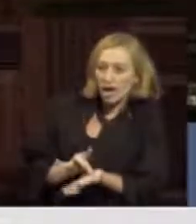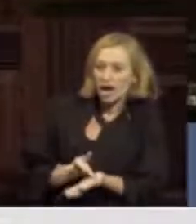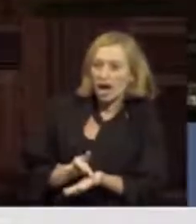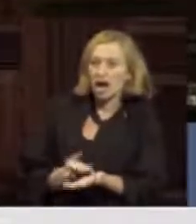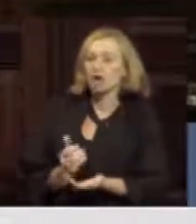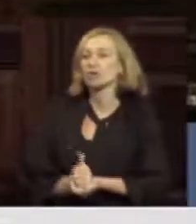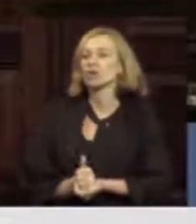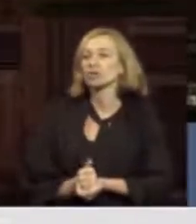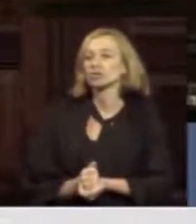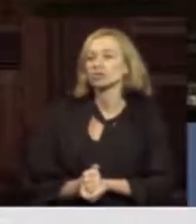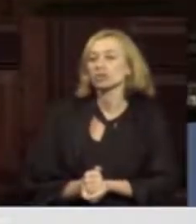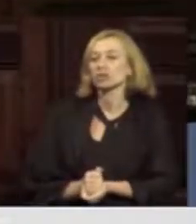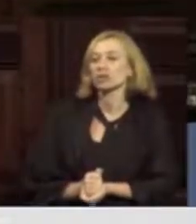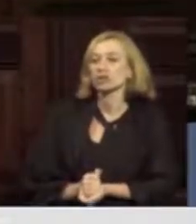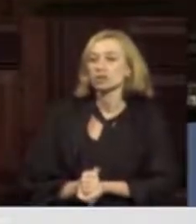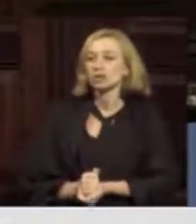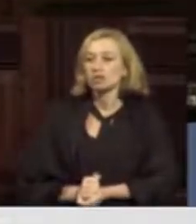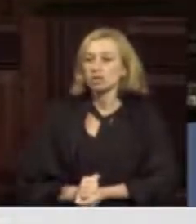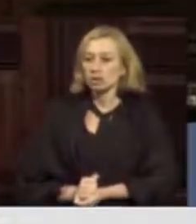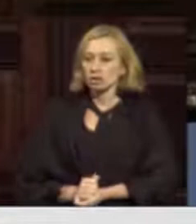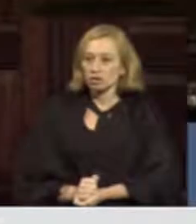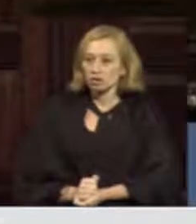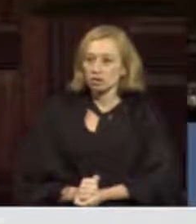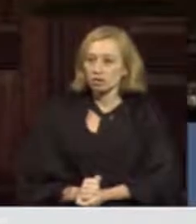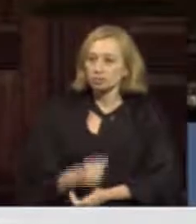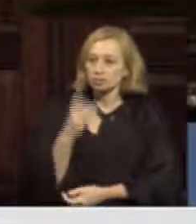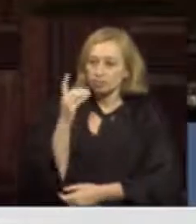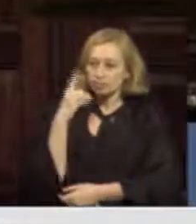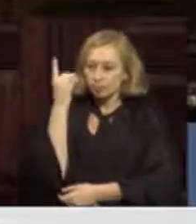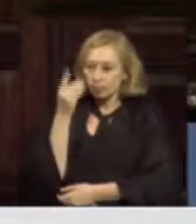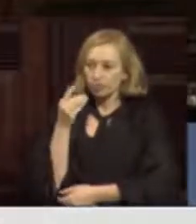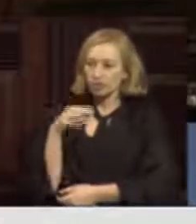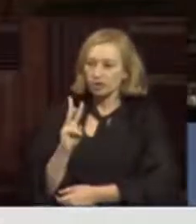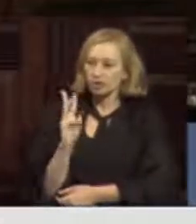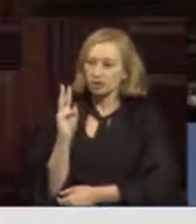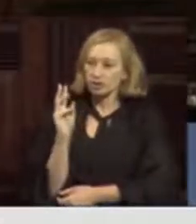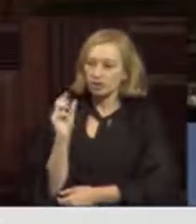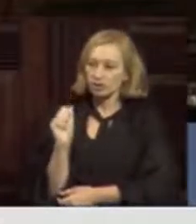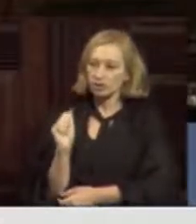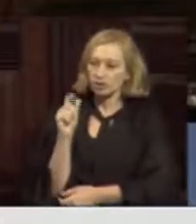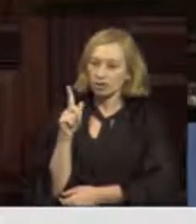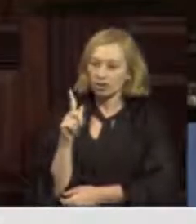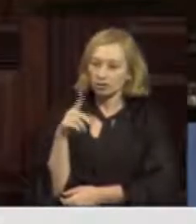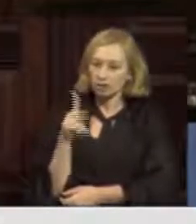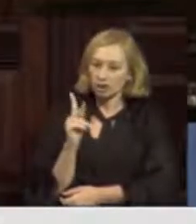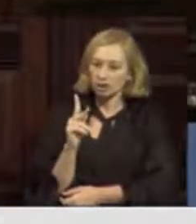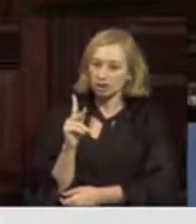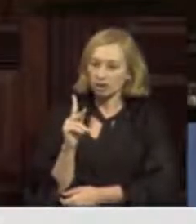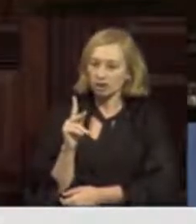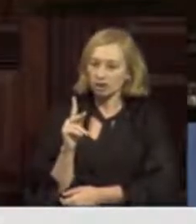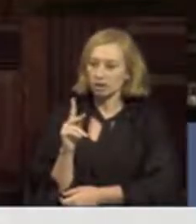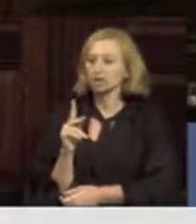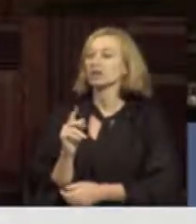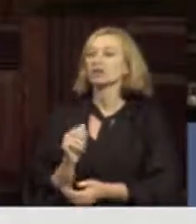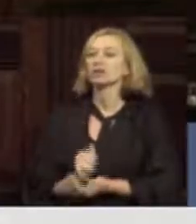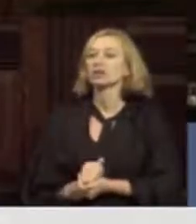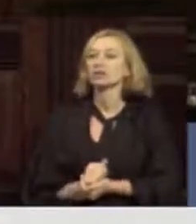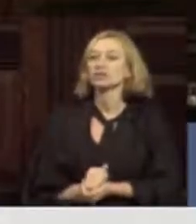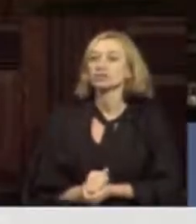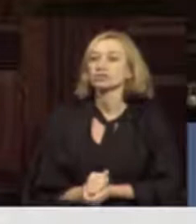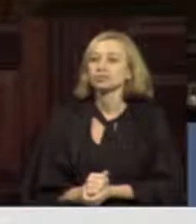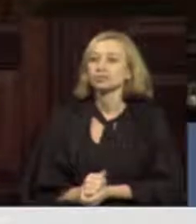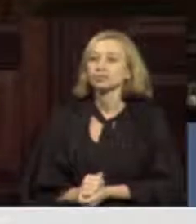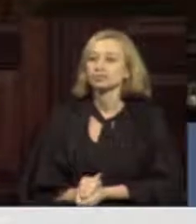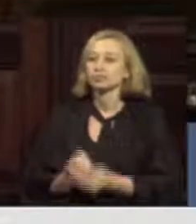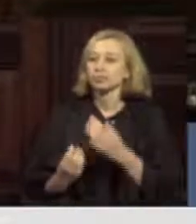assim com o polo audiovisual, e eu digo, deputado Valdec Carneiro, a criatividade, ela é ingovernável.